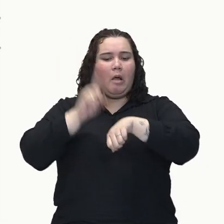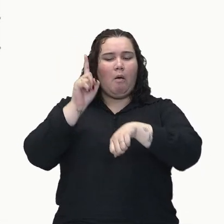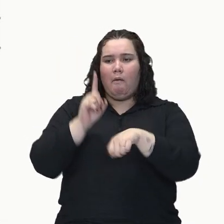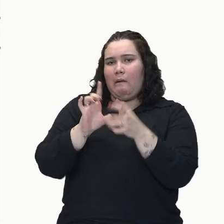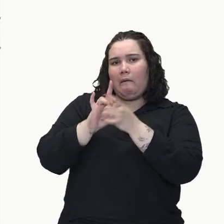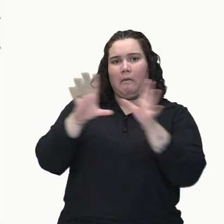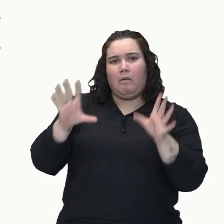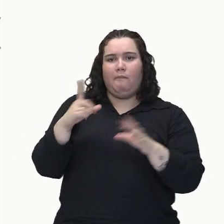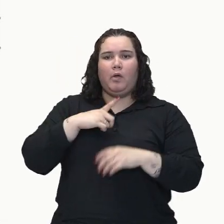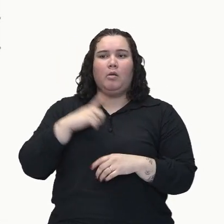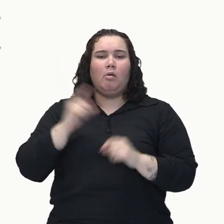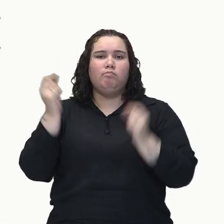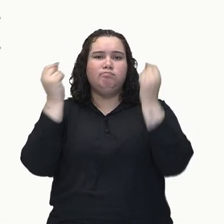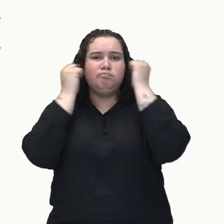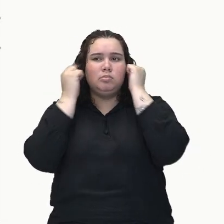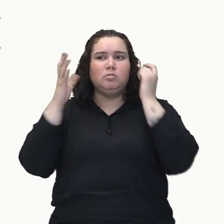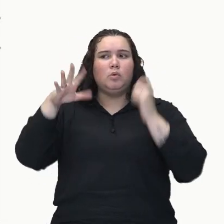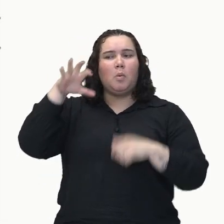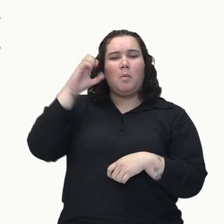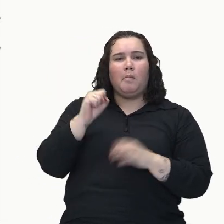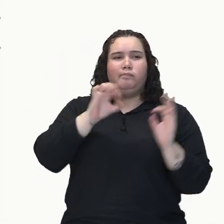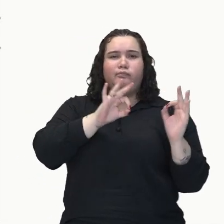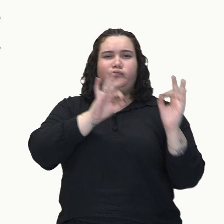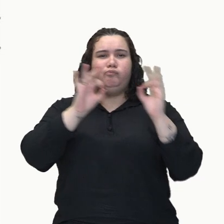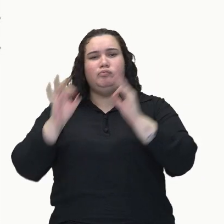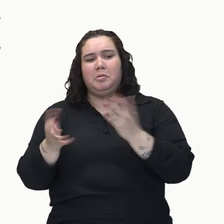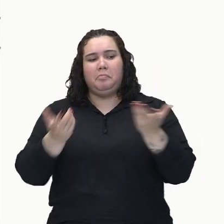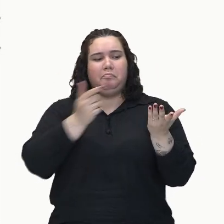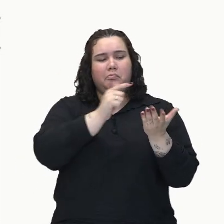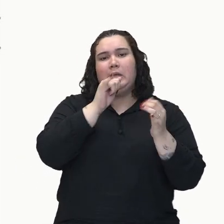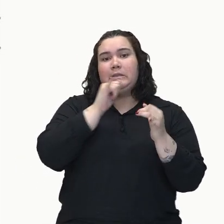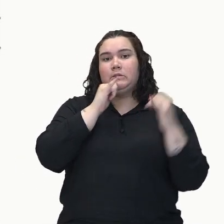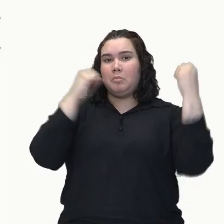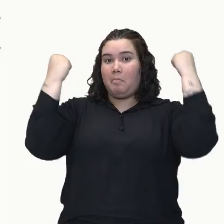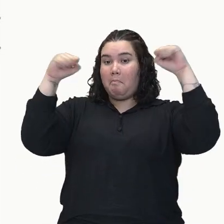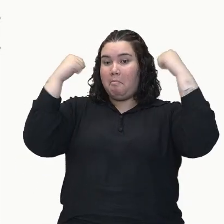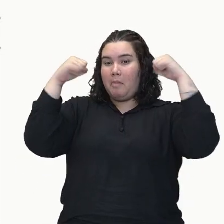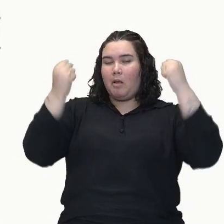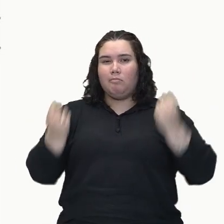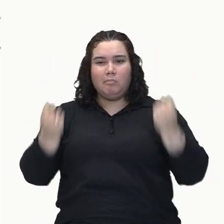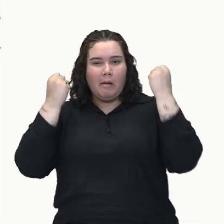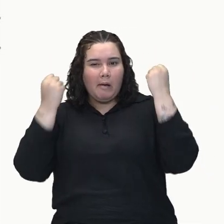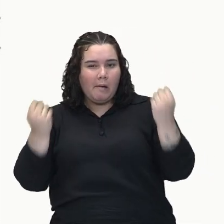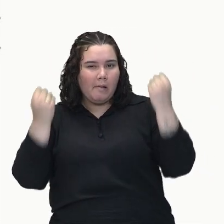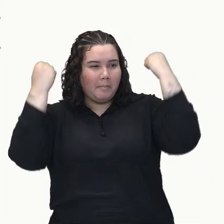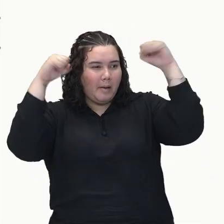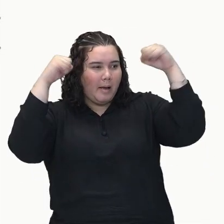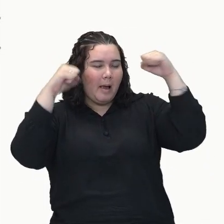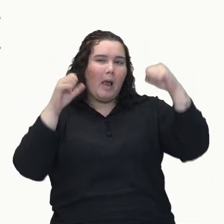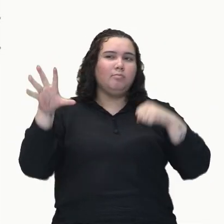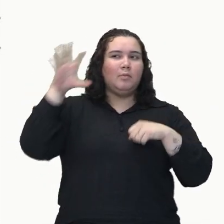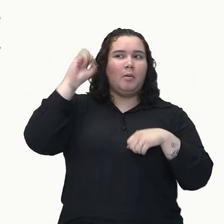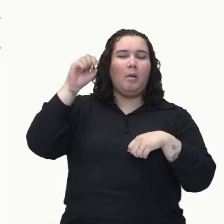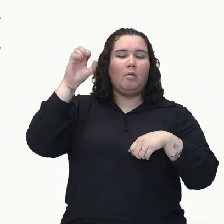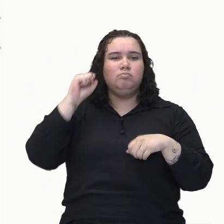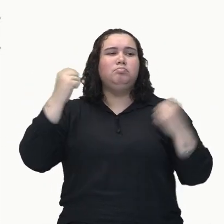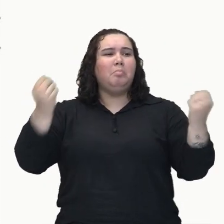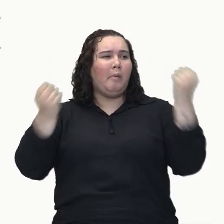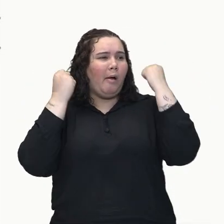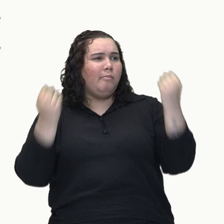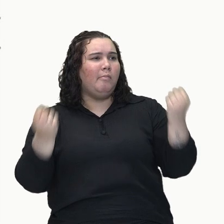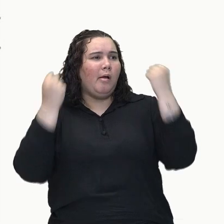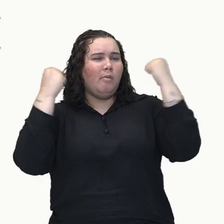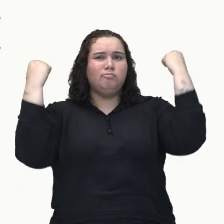ouvinte executa outras atividades. Então algumas pessoas gostam, por exemplo, de malhar enquanto ouvem algum podcast, ouvem as notícias. E a gente